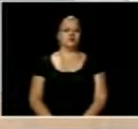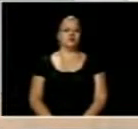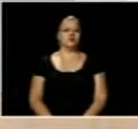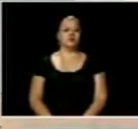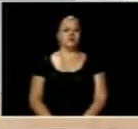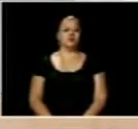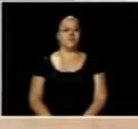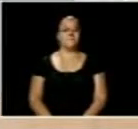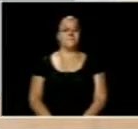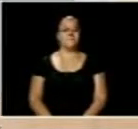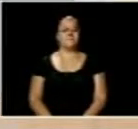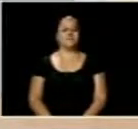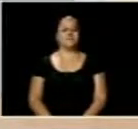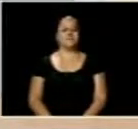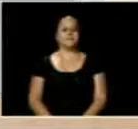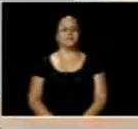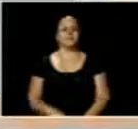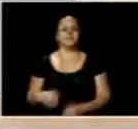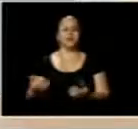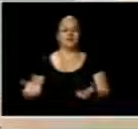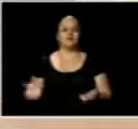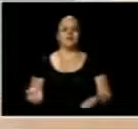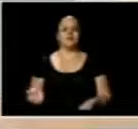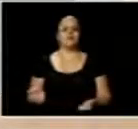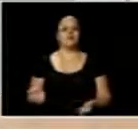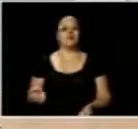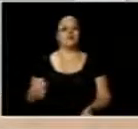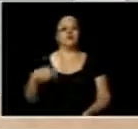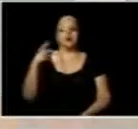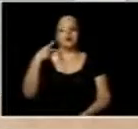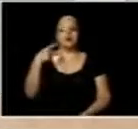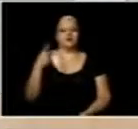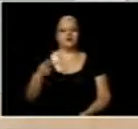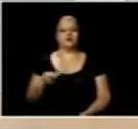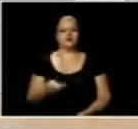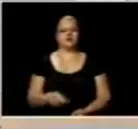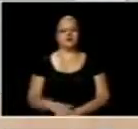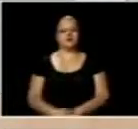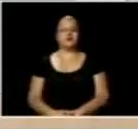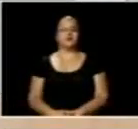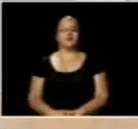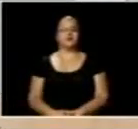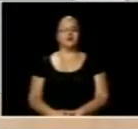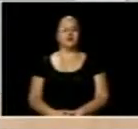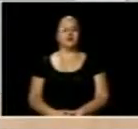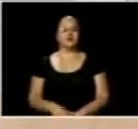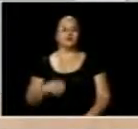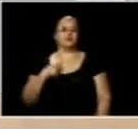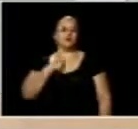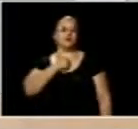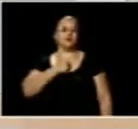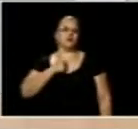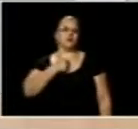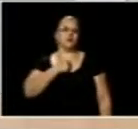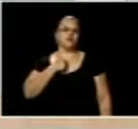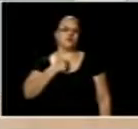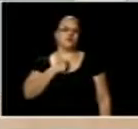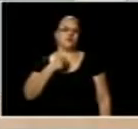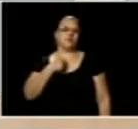Mas eu queria começar a minha fala aqui dizendo o seguinte: que saudade eu tenho dos bailes de